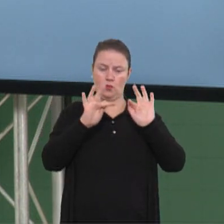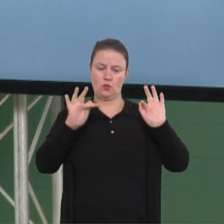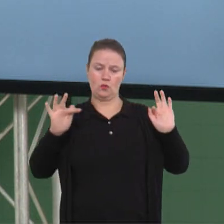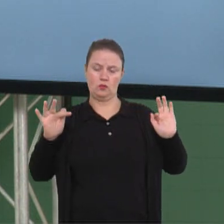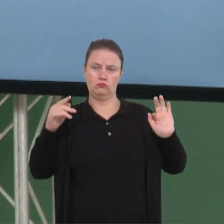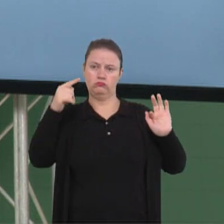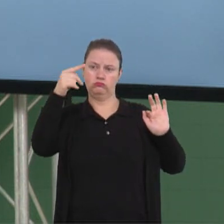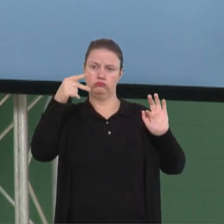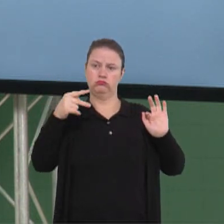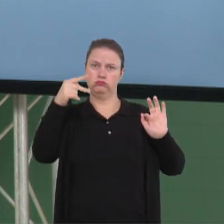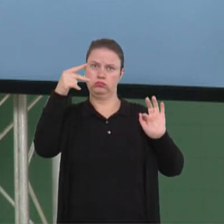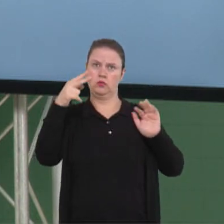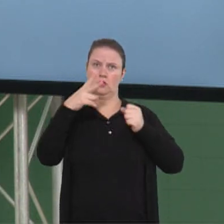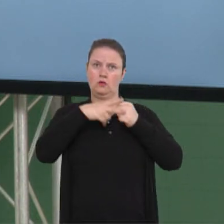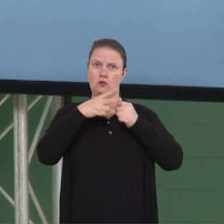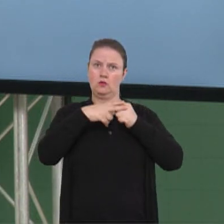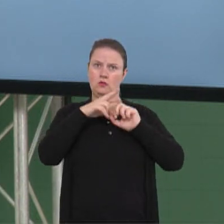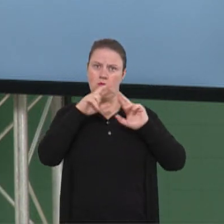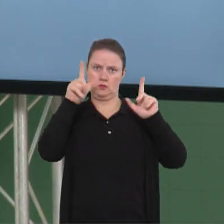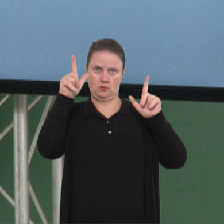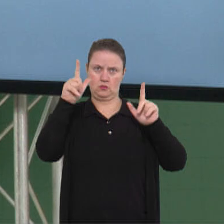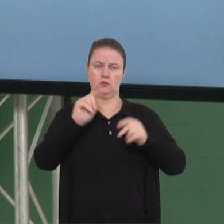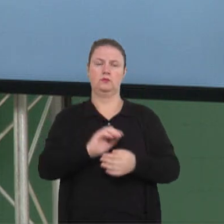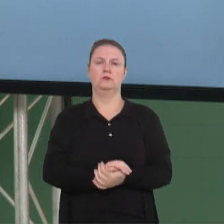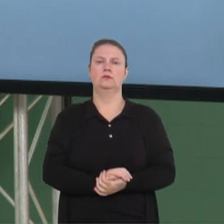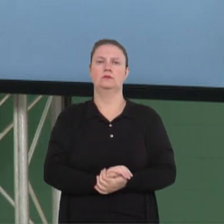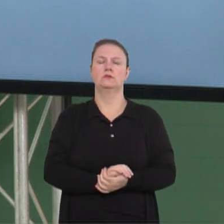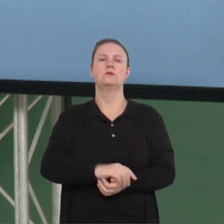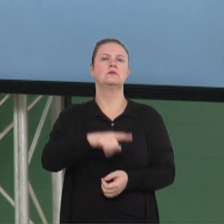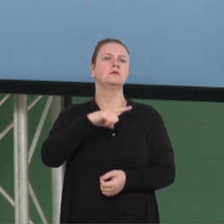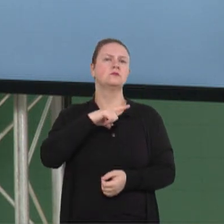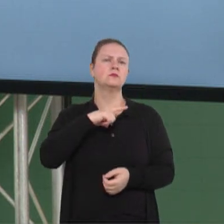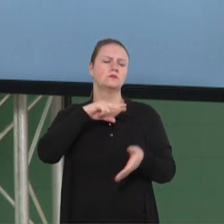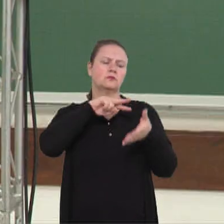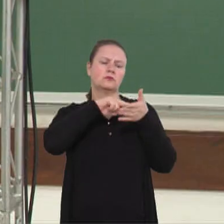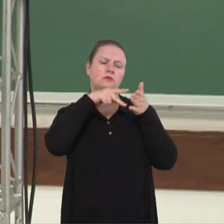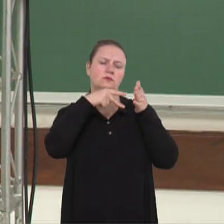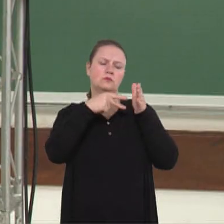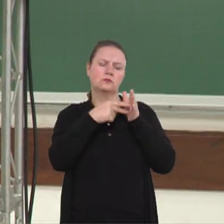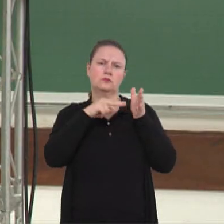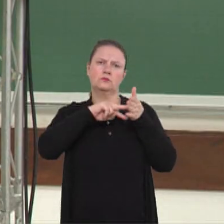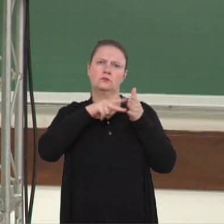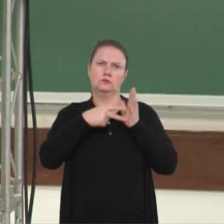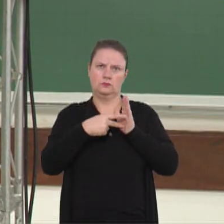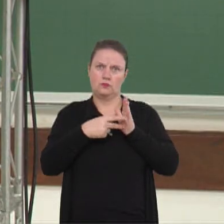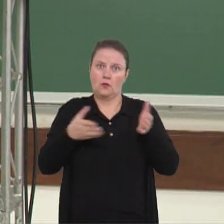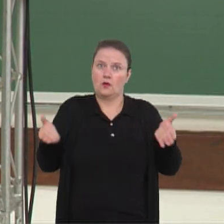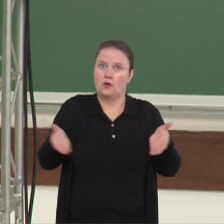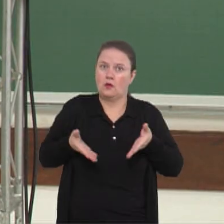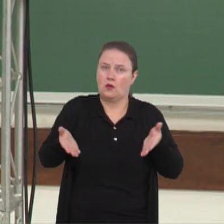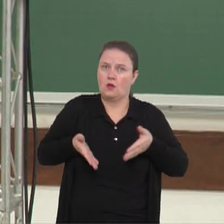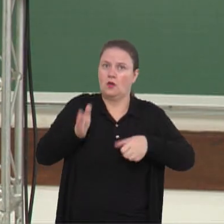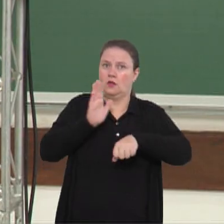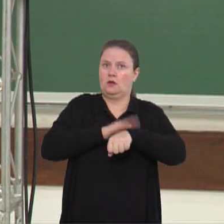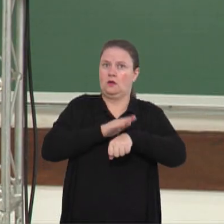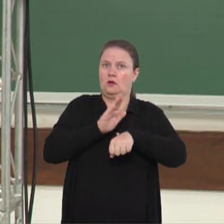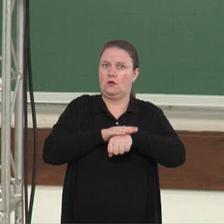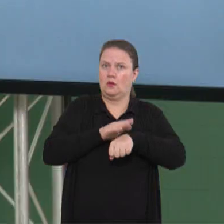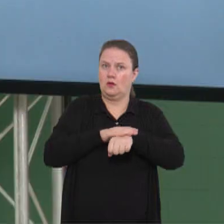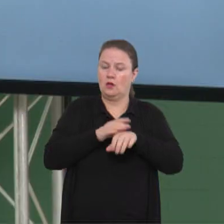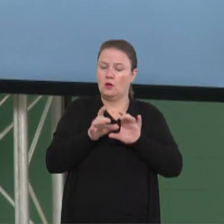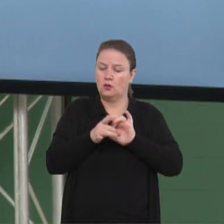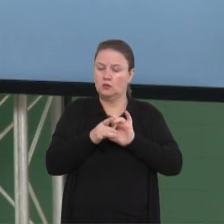and must e logo em seguida nós temos aqui os significados entre vai dar um tempinho para que vocês